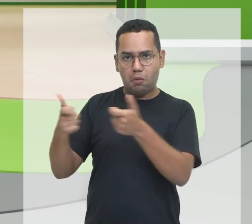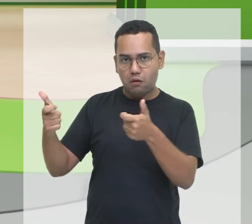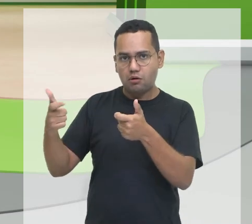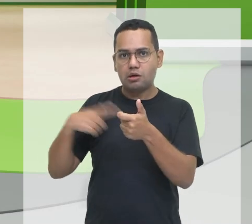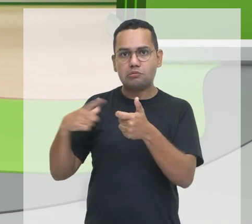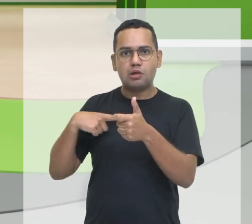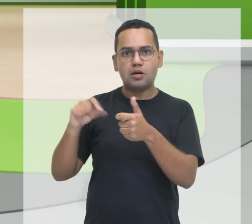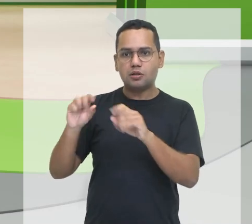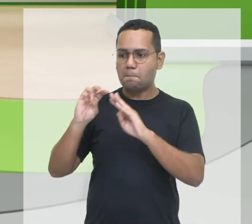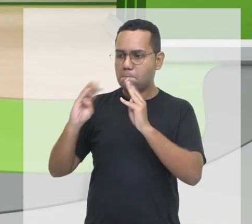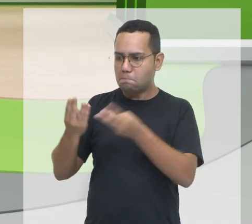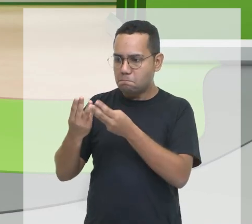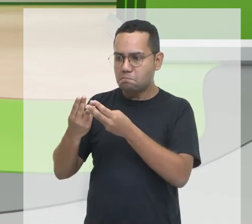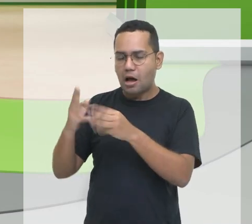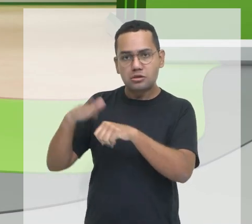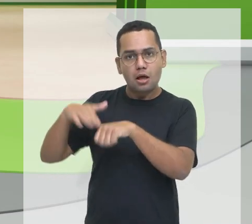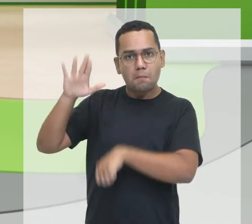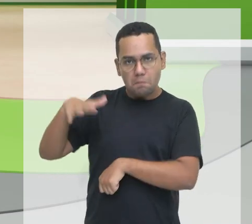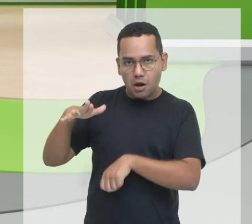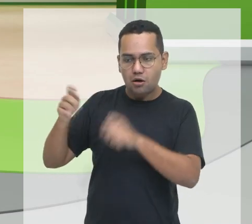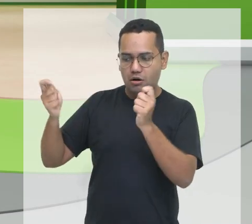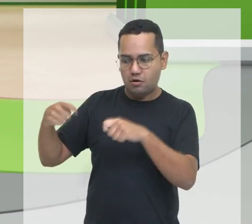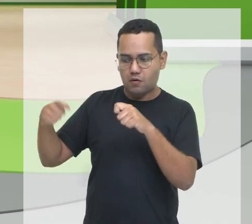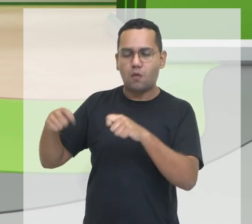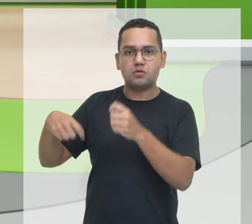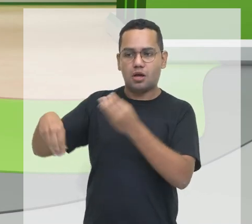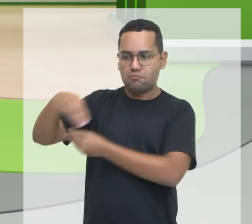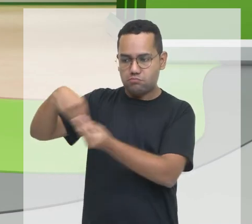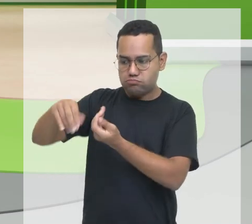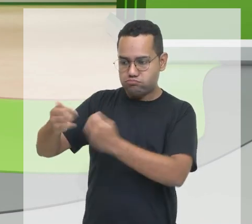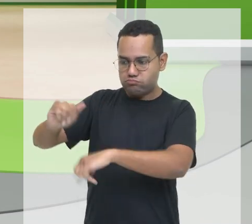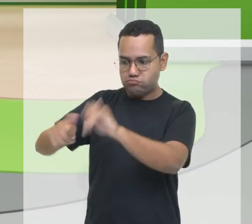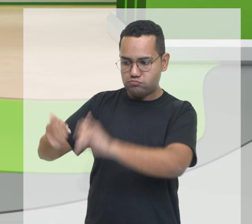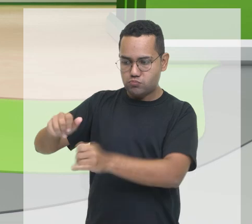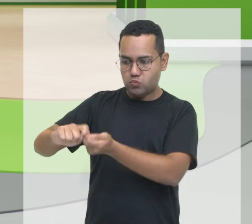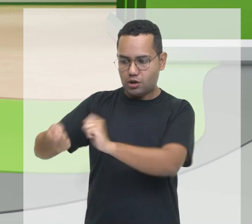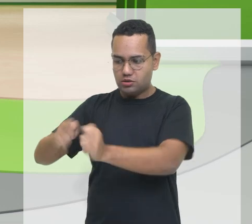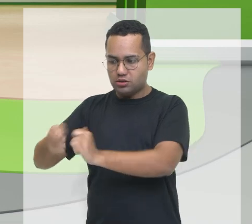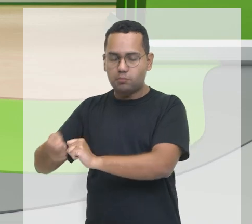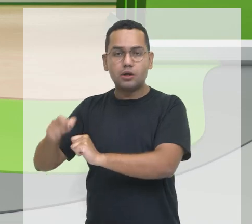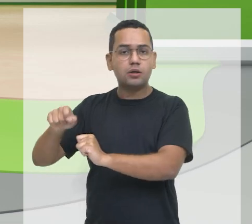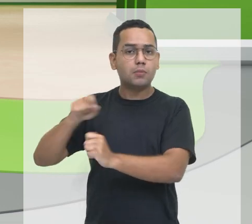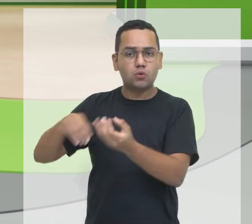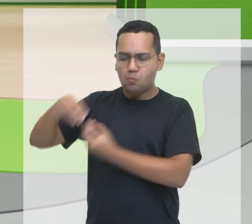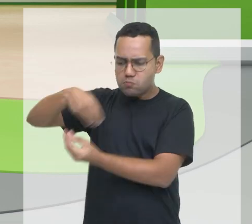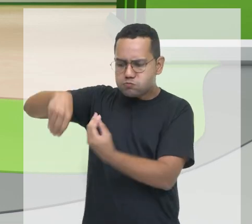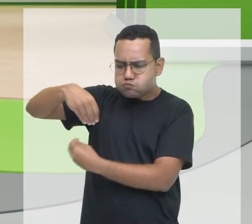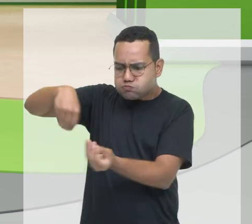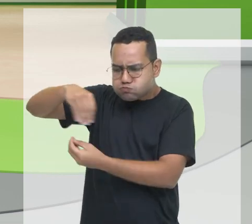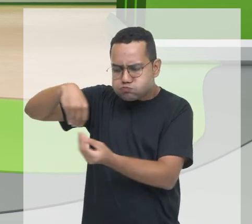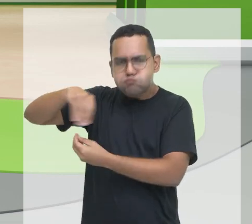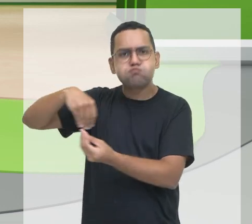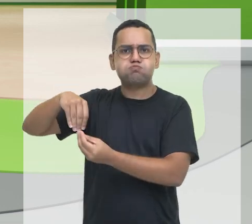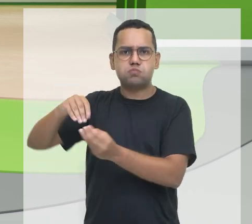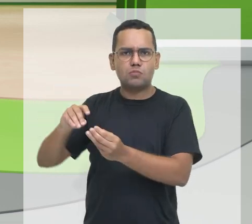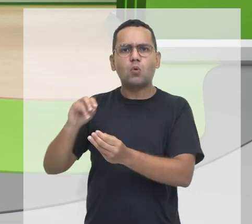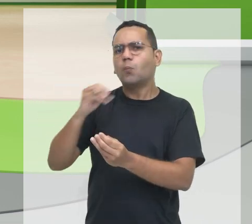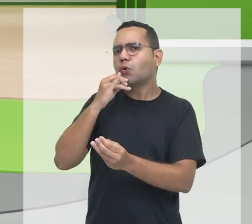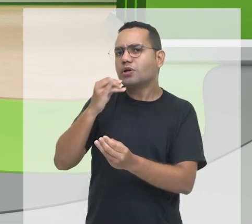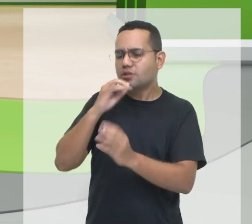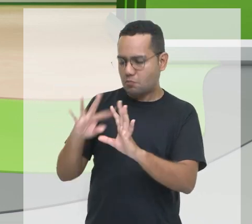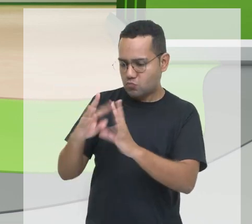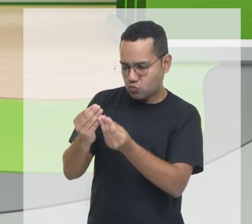elementos muito pesados e complexos no seu interior por meio do processo de fusão nuclear. Fusão nuclear é o quê?